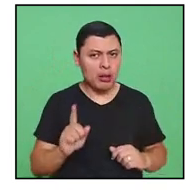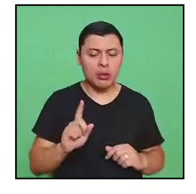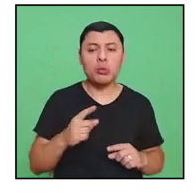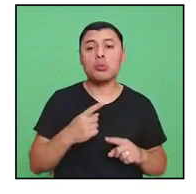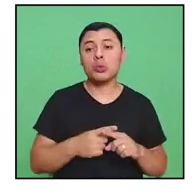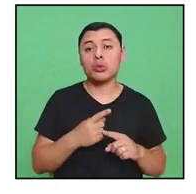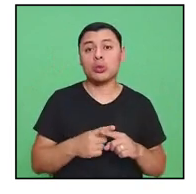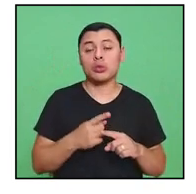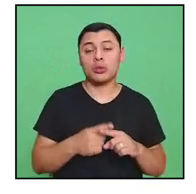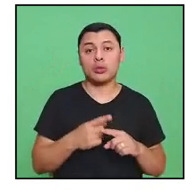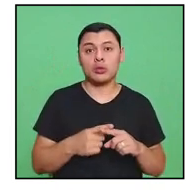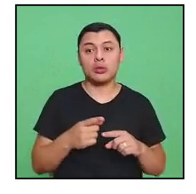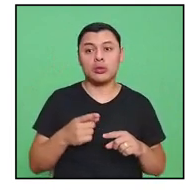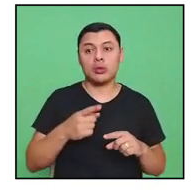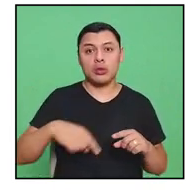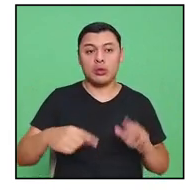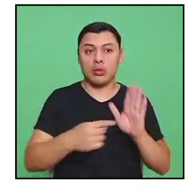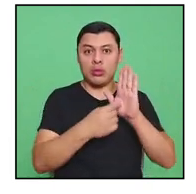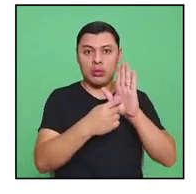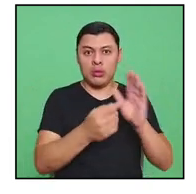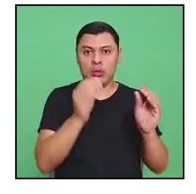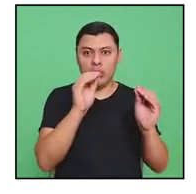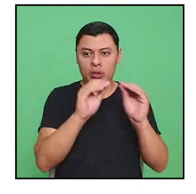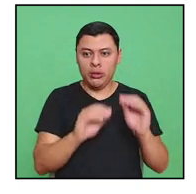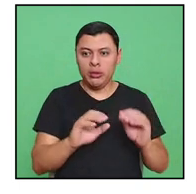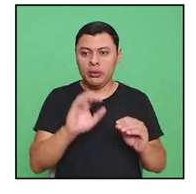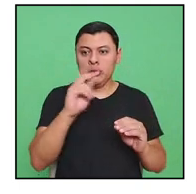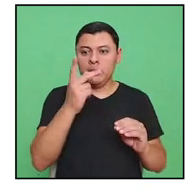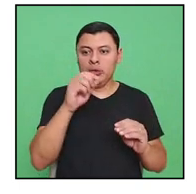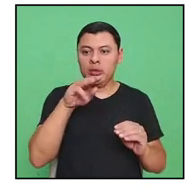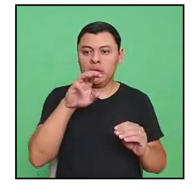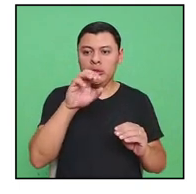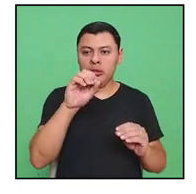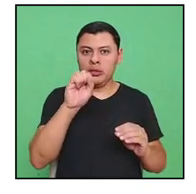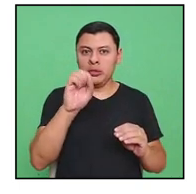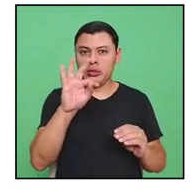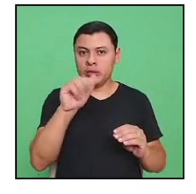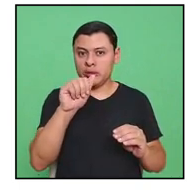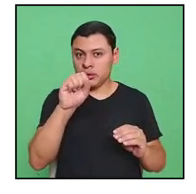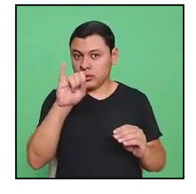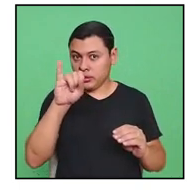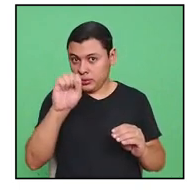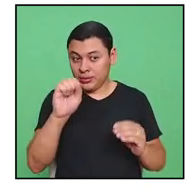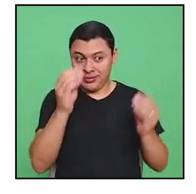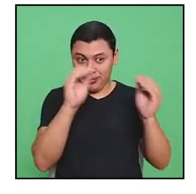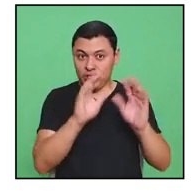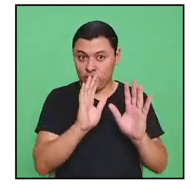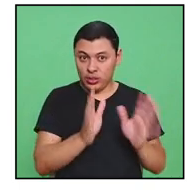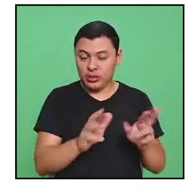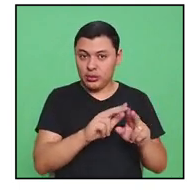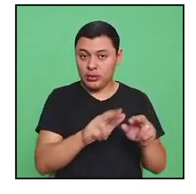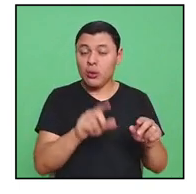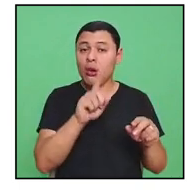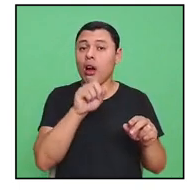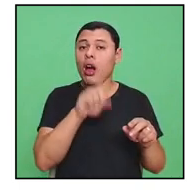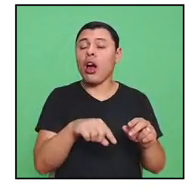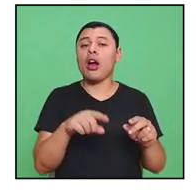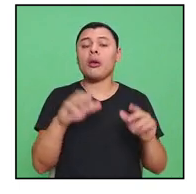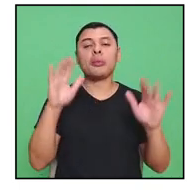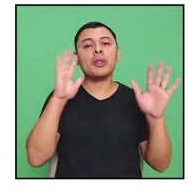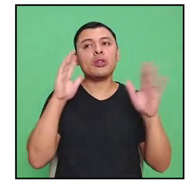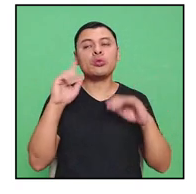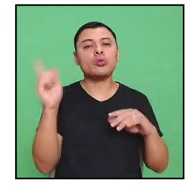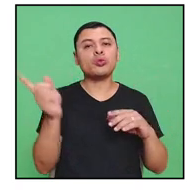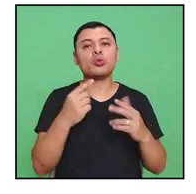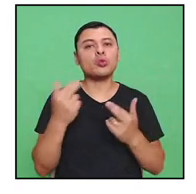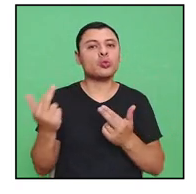ali na exposição, eles vêm de um questionamento em comum, que